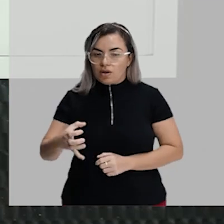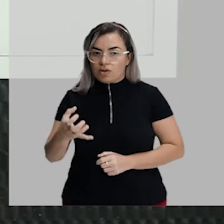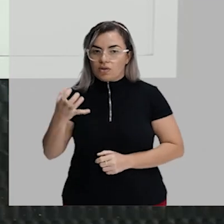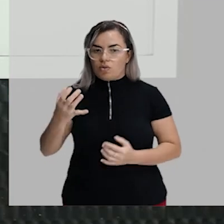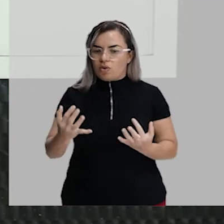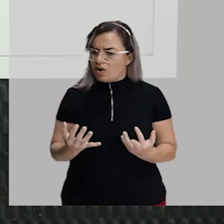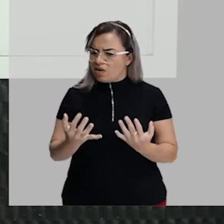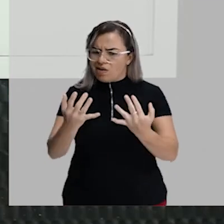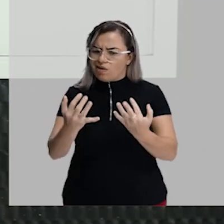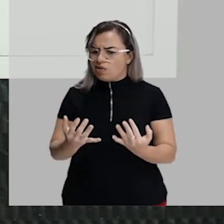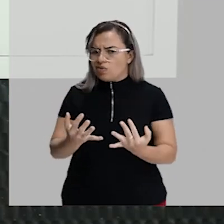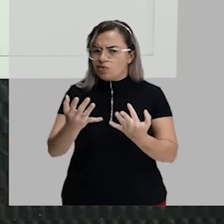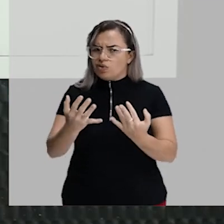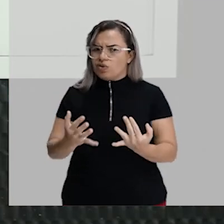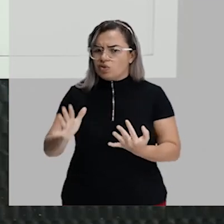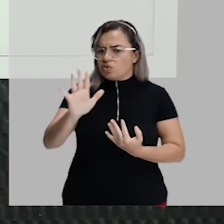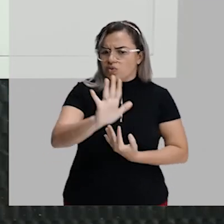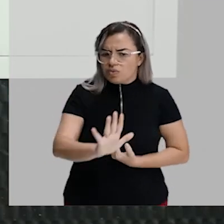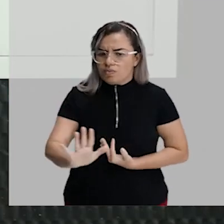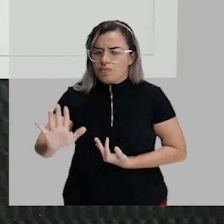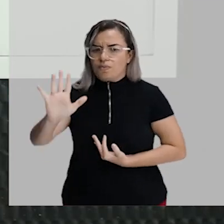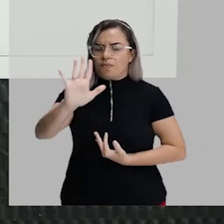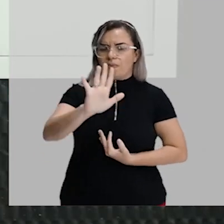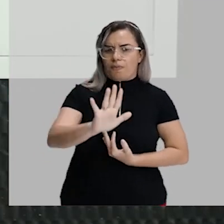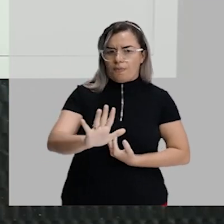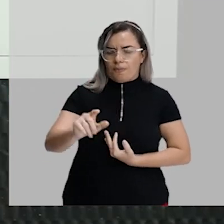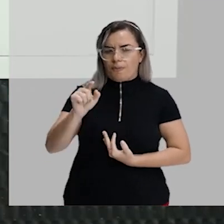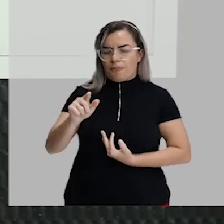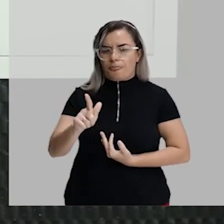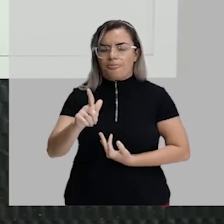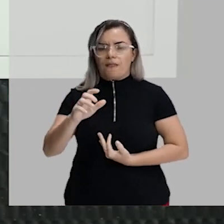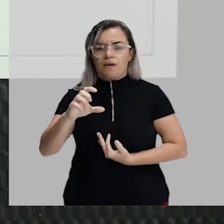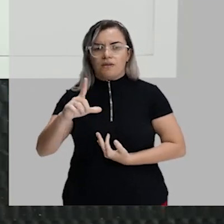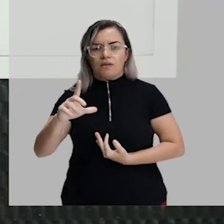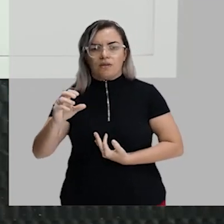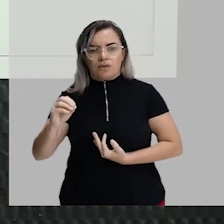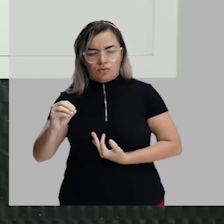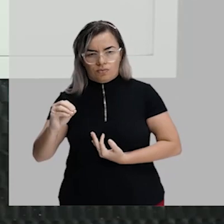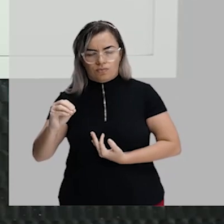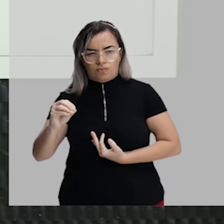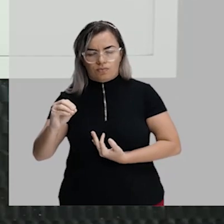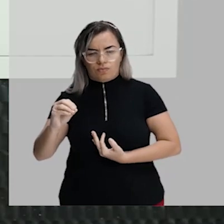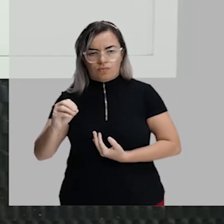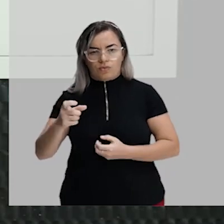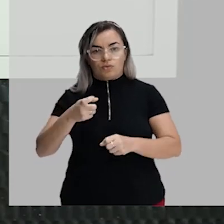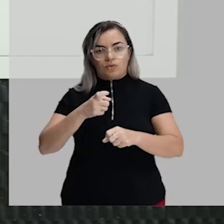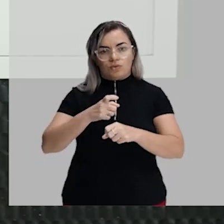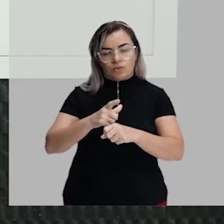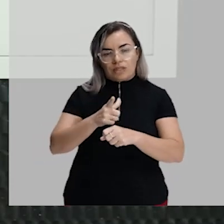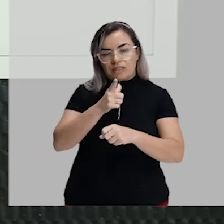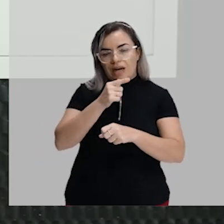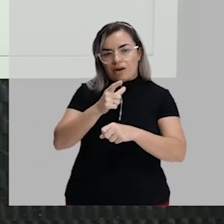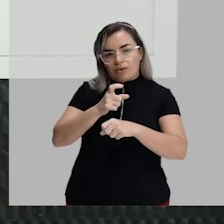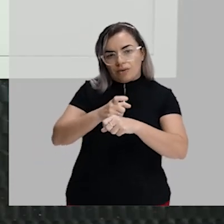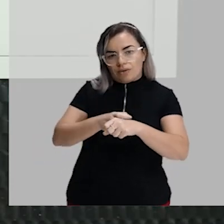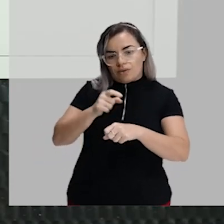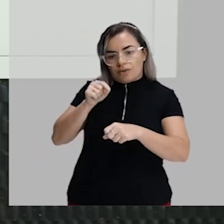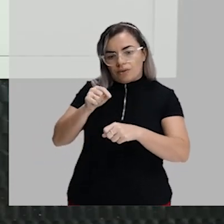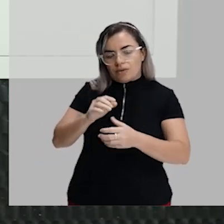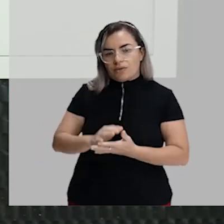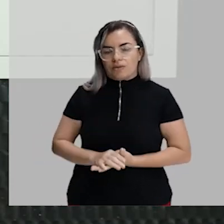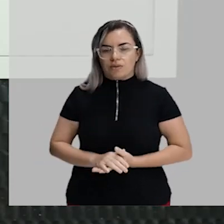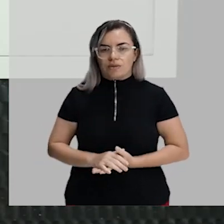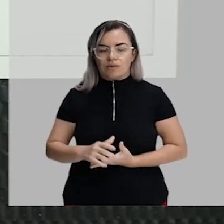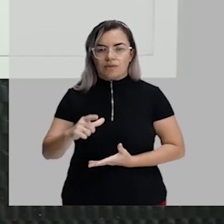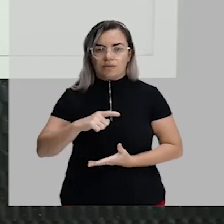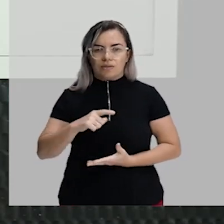ambiente. Certo? E quando esse gelo, essa água no estado líquido, ela recebe esse calor, certo? Ele